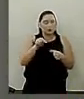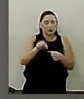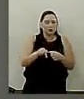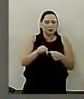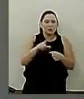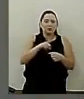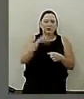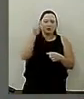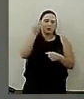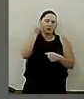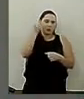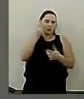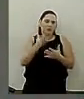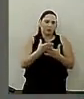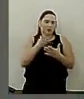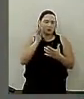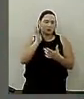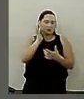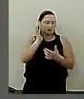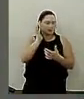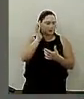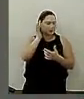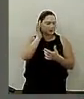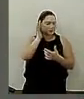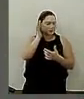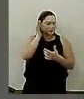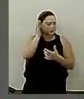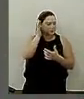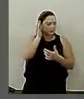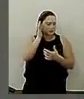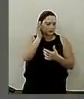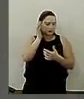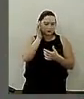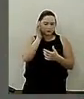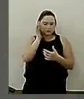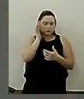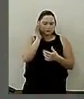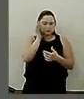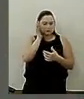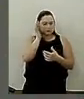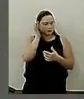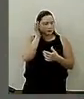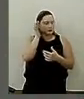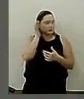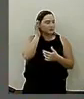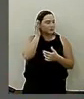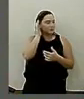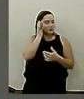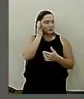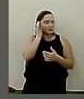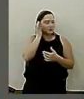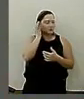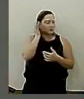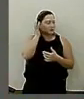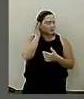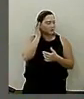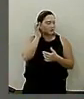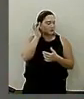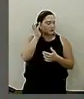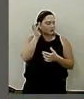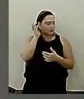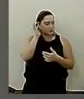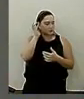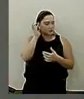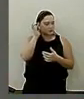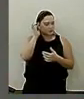uma experiência desse tipo para contar de um livramento que o Senhor trouxe.